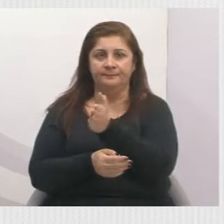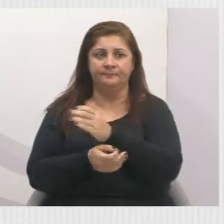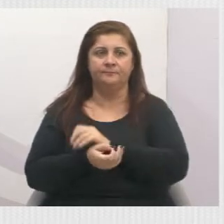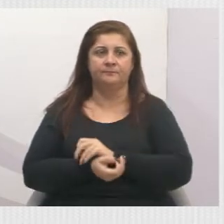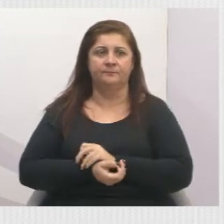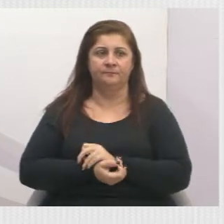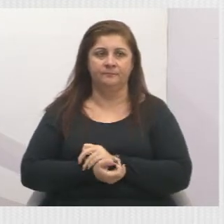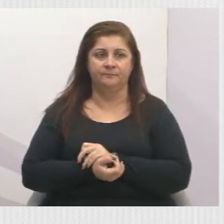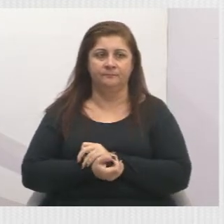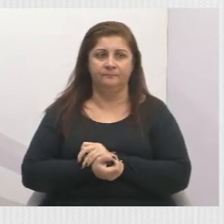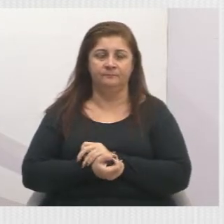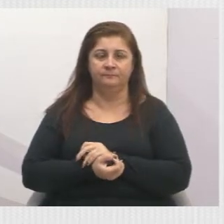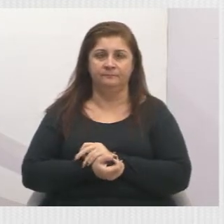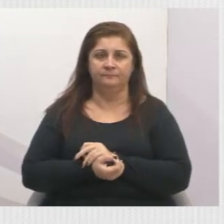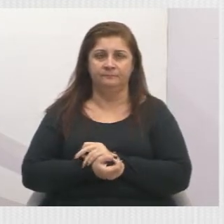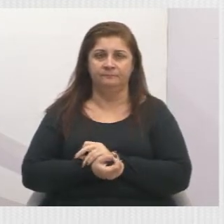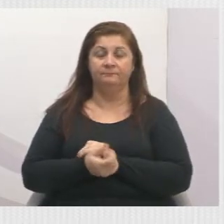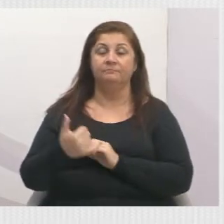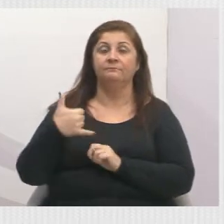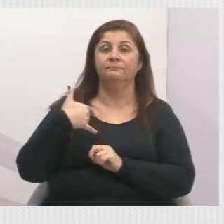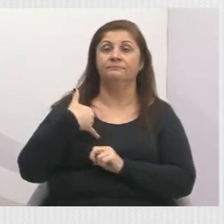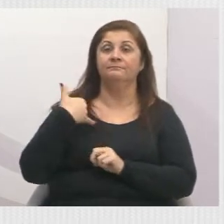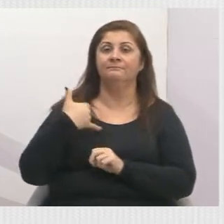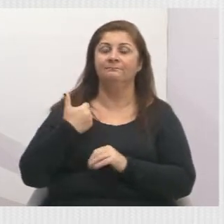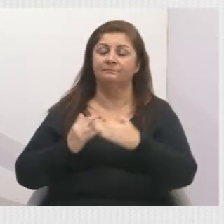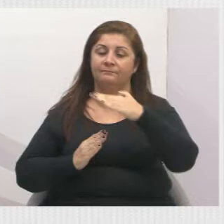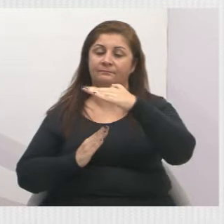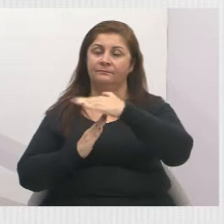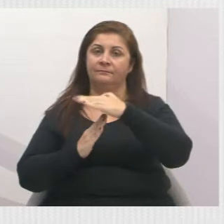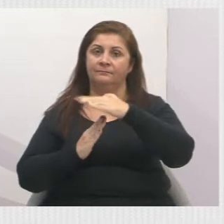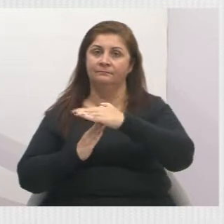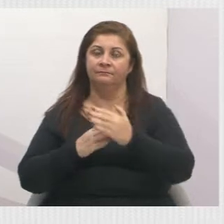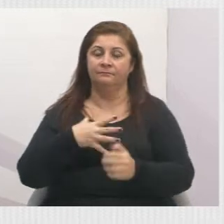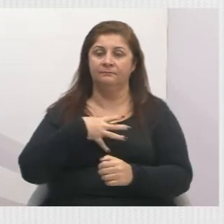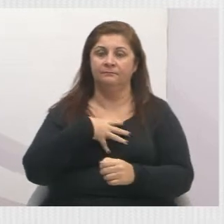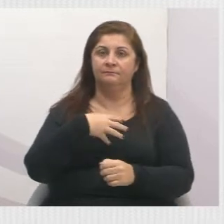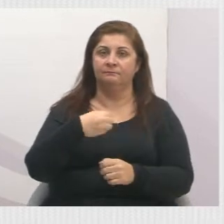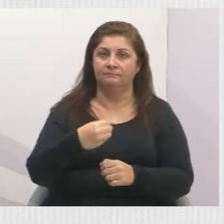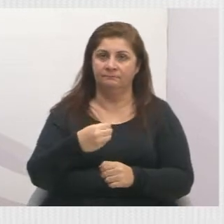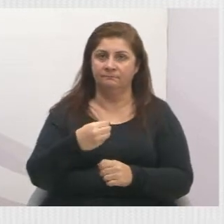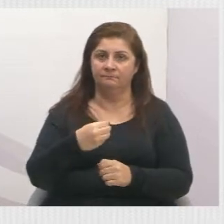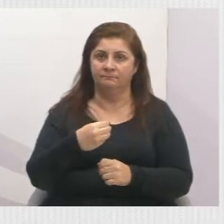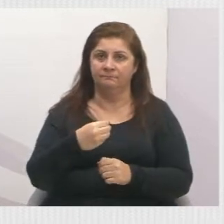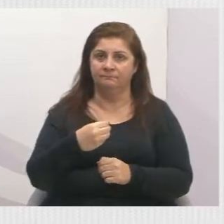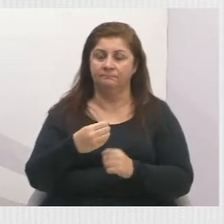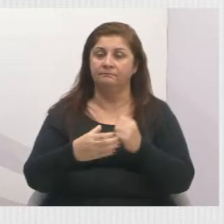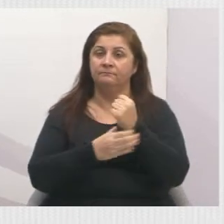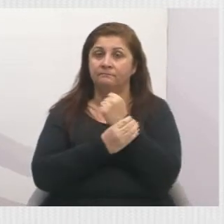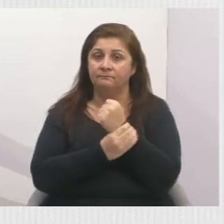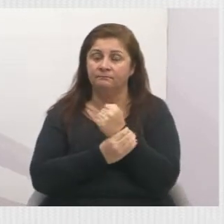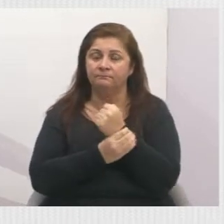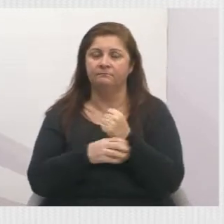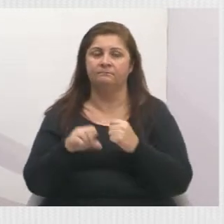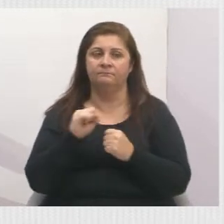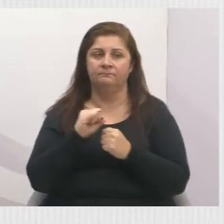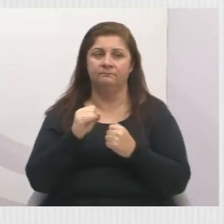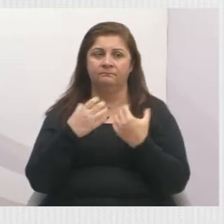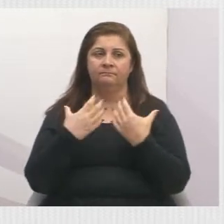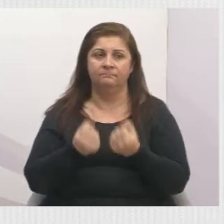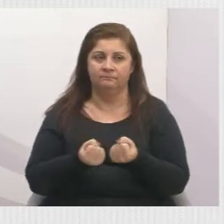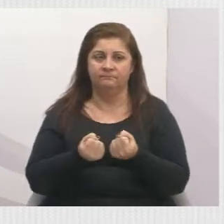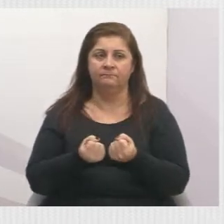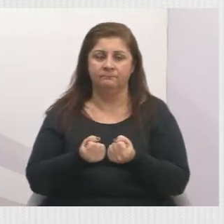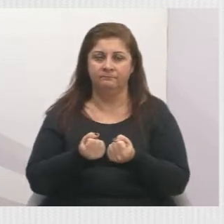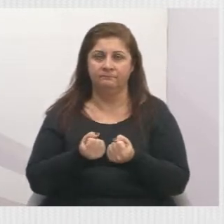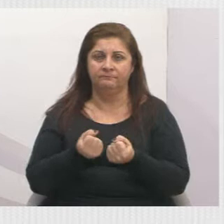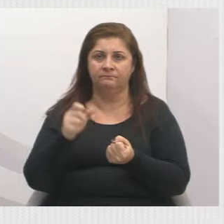sugestão, referente à idade máxima para os filhos e dependentes, irmãos, receberem